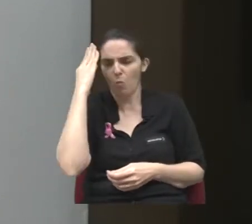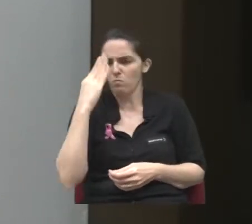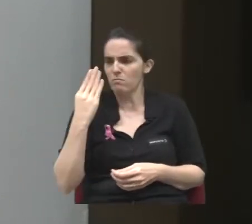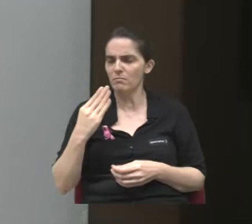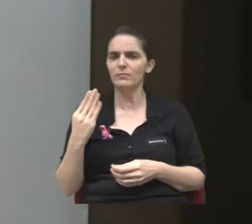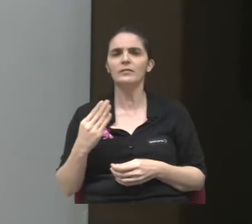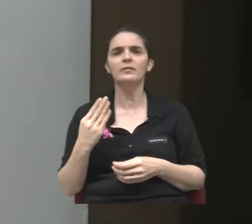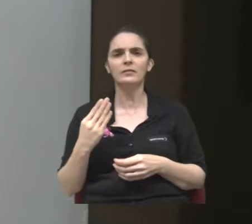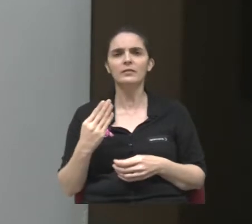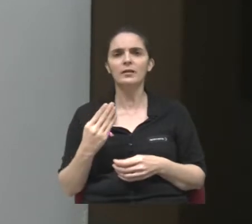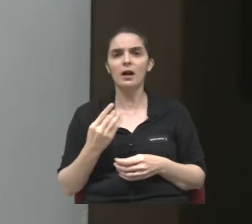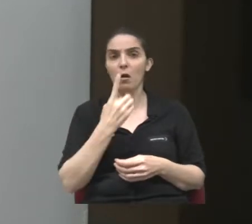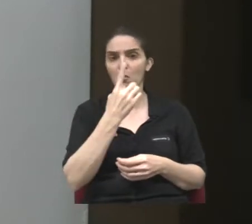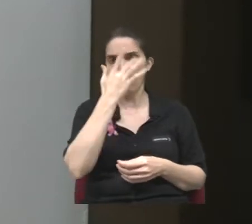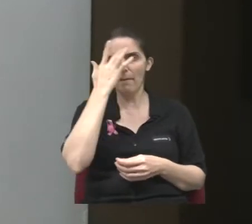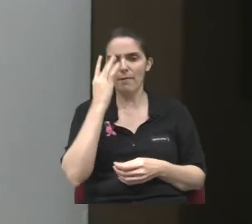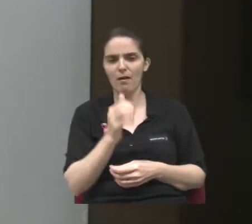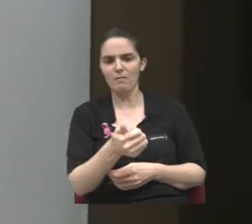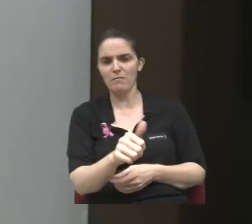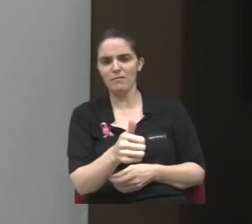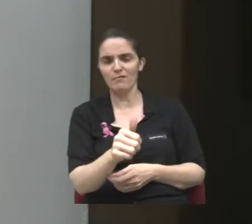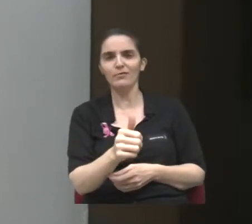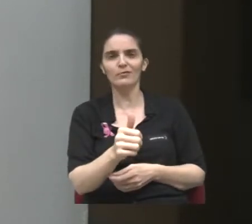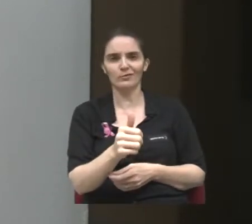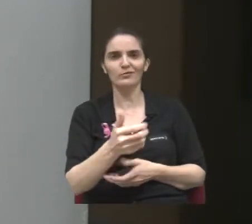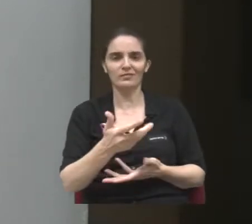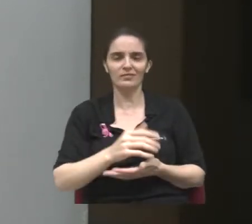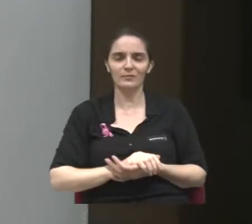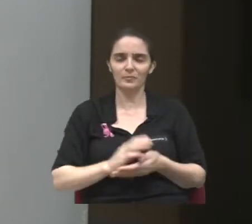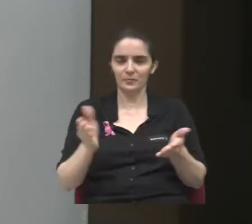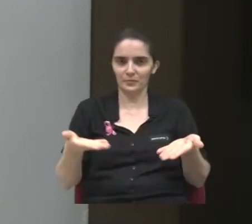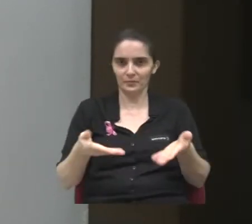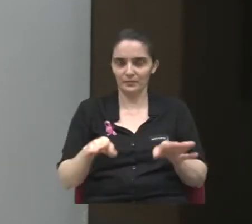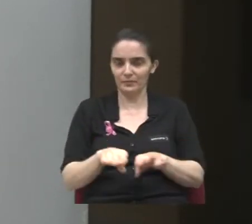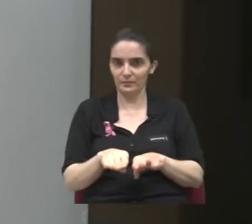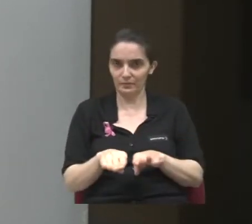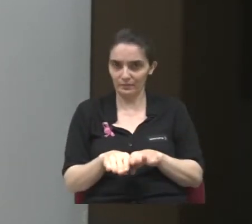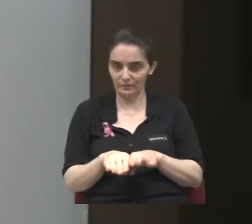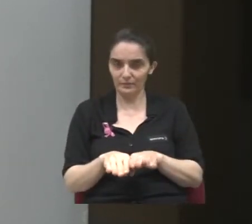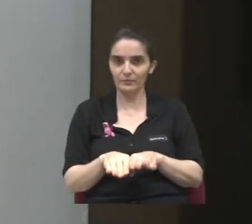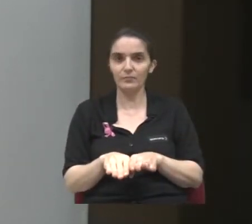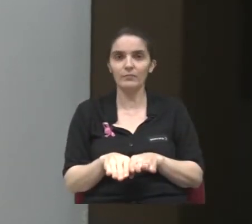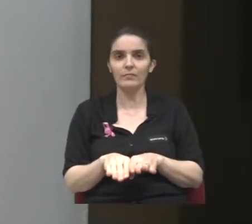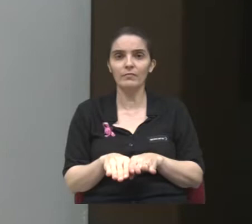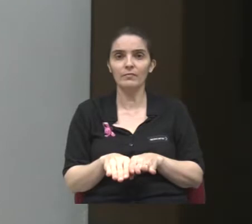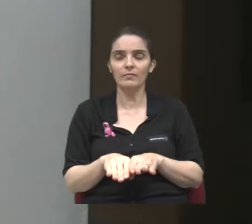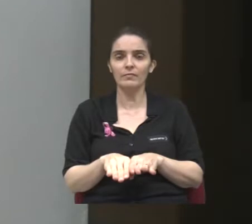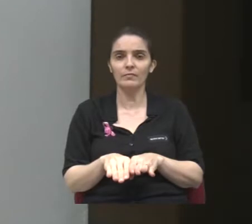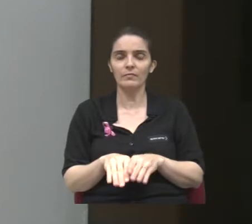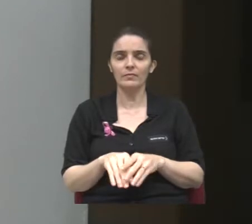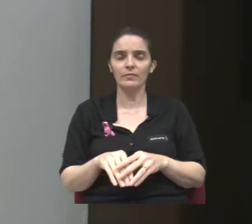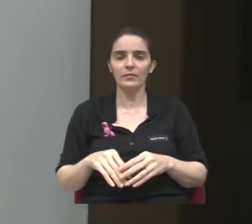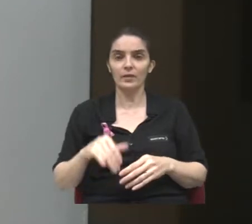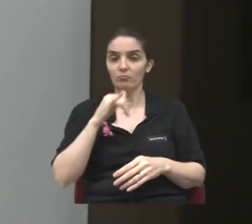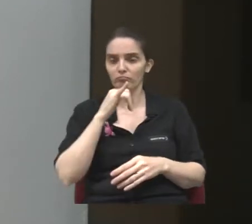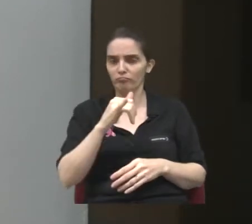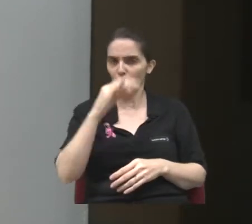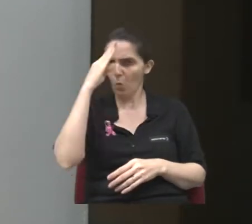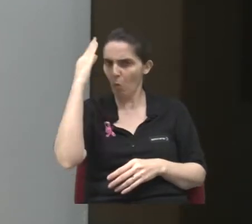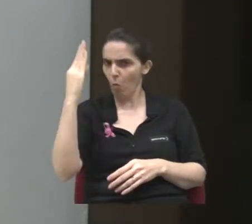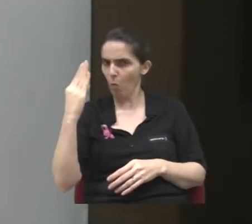avaliadoras nesse quesito. E aqui quero deixar a honra que tive, não só em